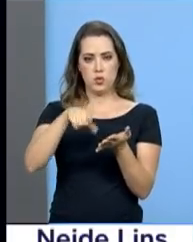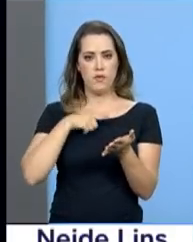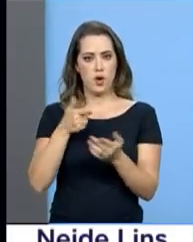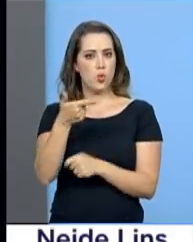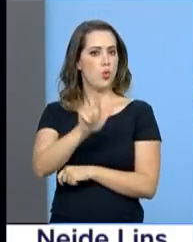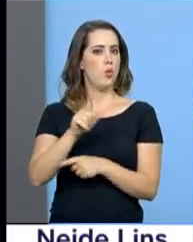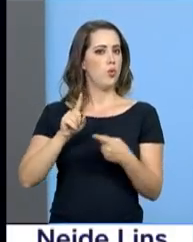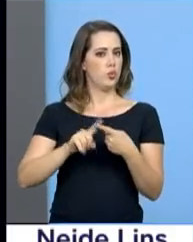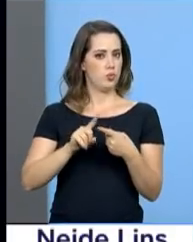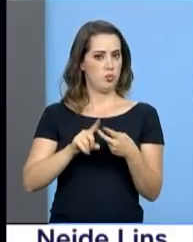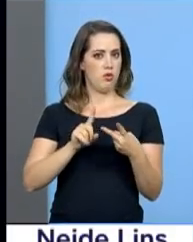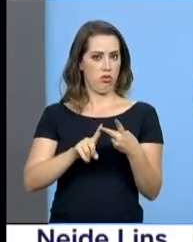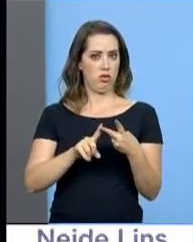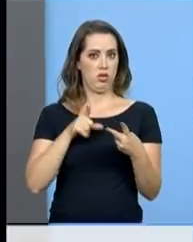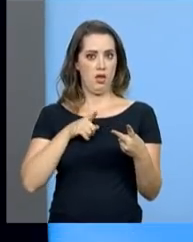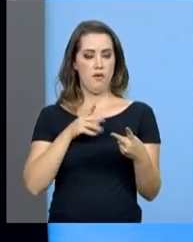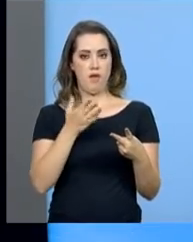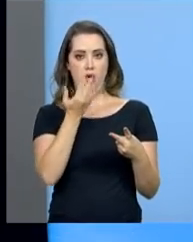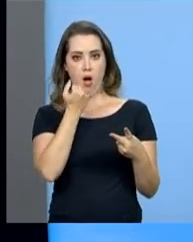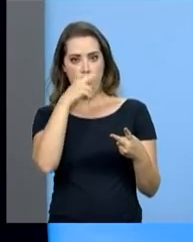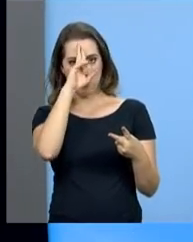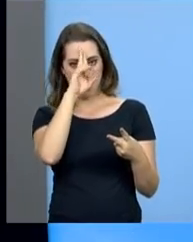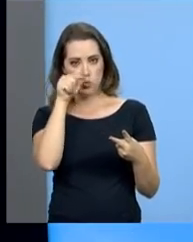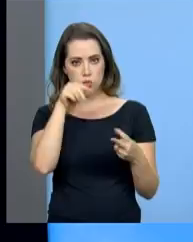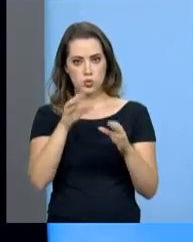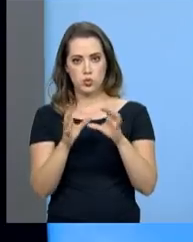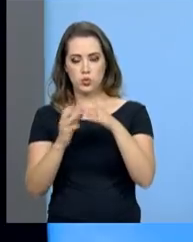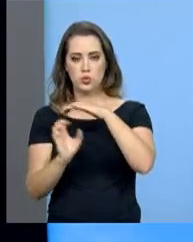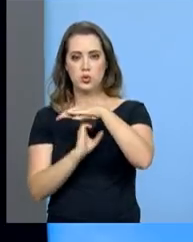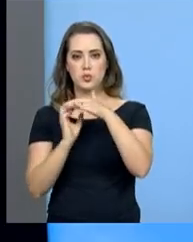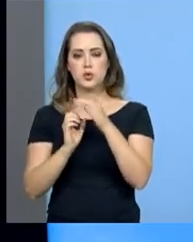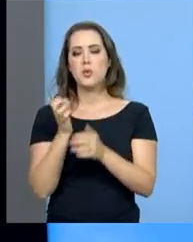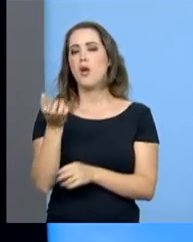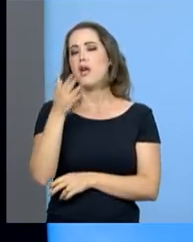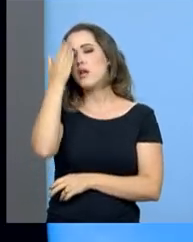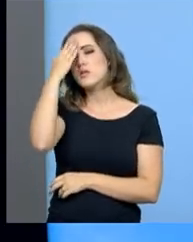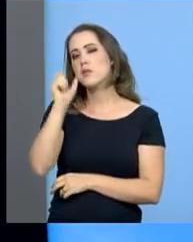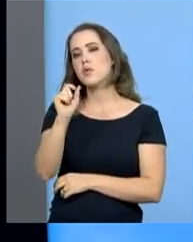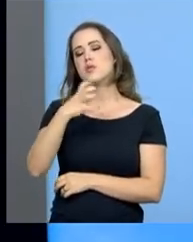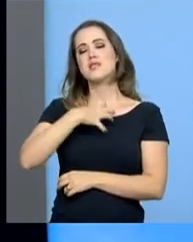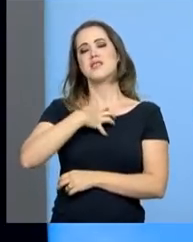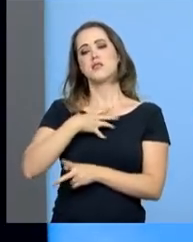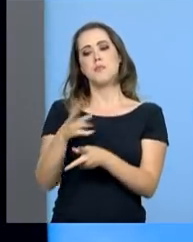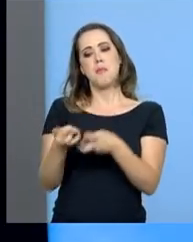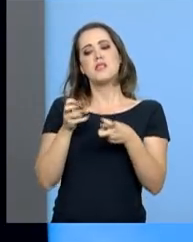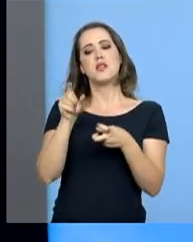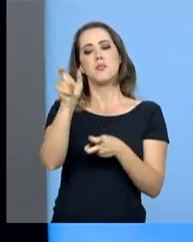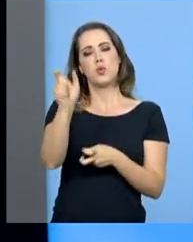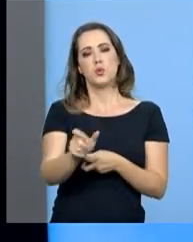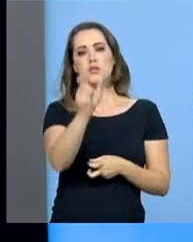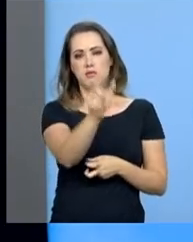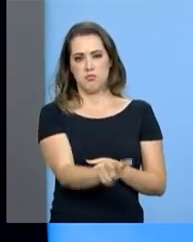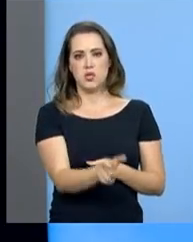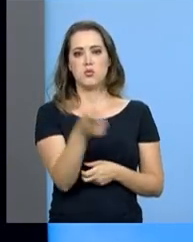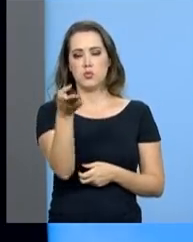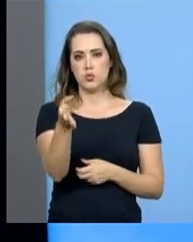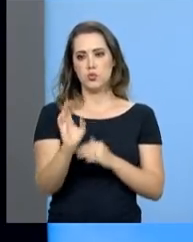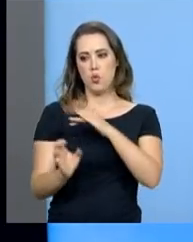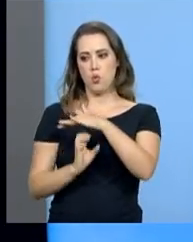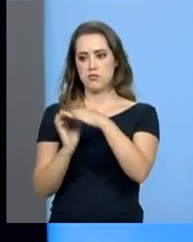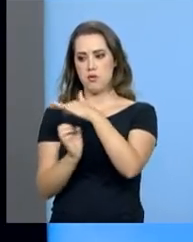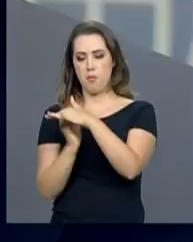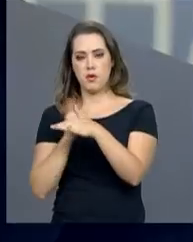de um almoço com empresários eu queria saber o que o senhor sentiu desses empresários com relação aos investimentos